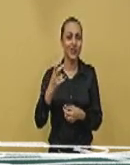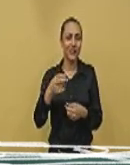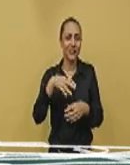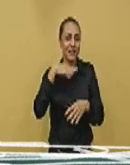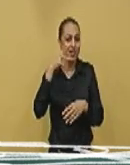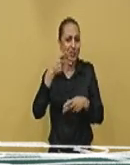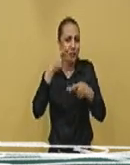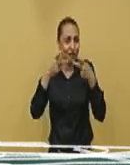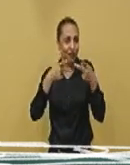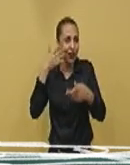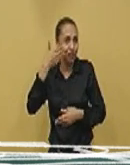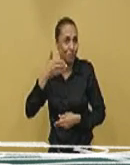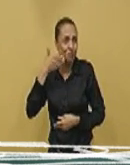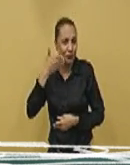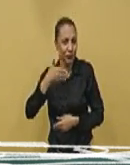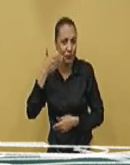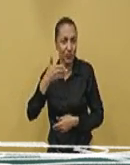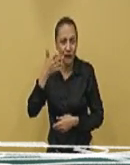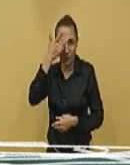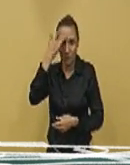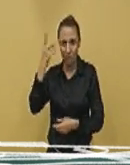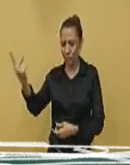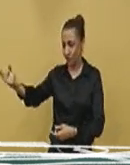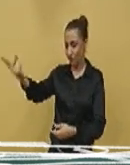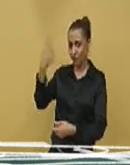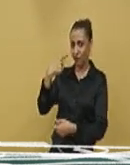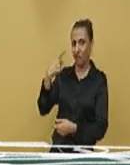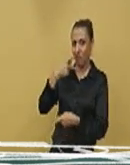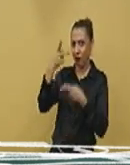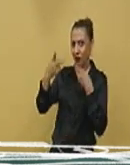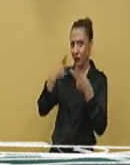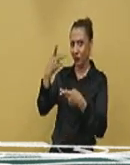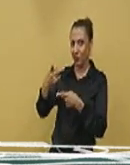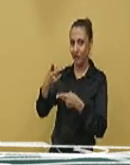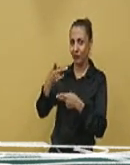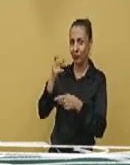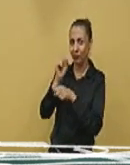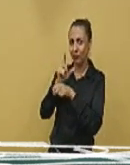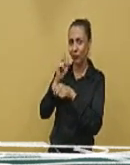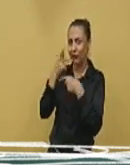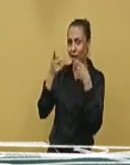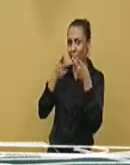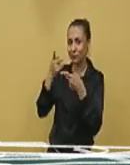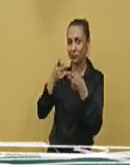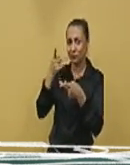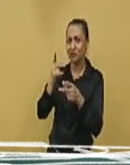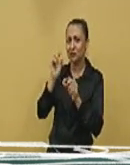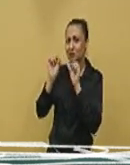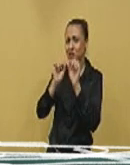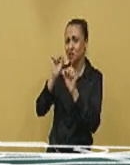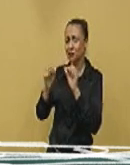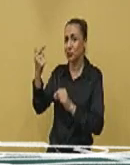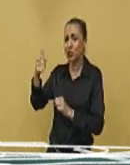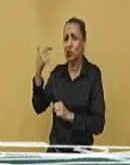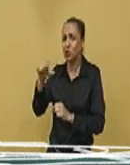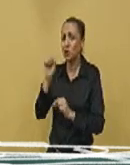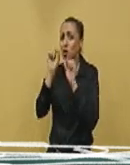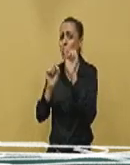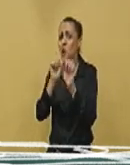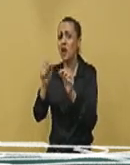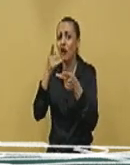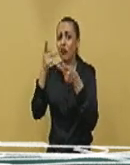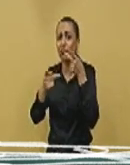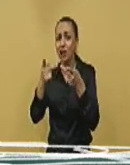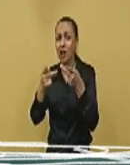do oponente é direcionado como argumento ad hominem, significa que o oponente não tem mais argumento, ele